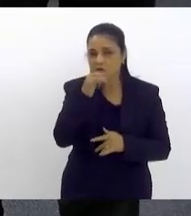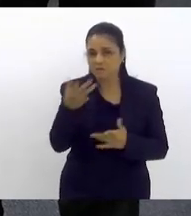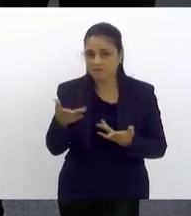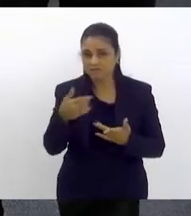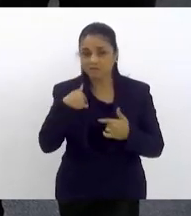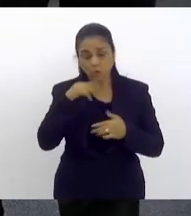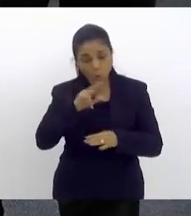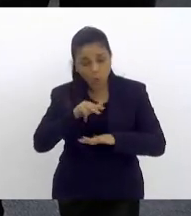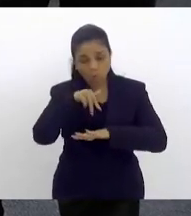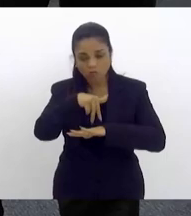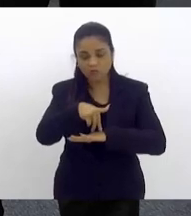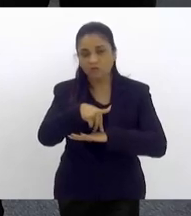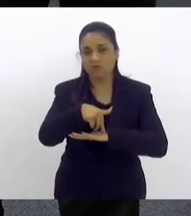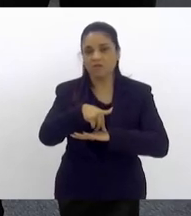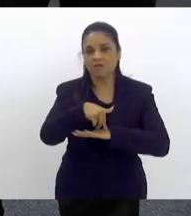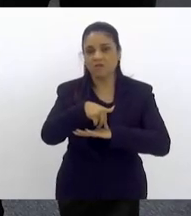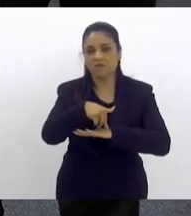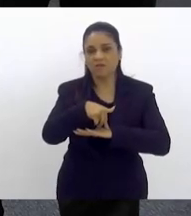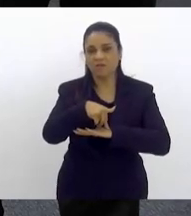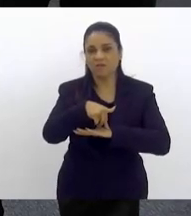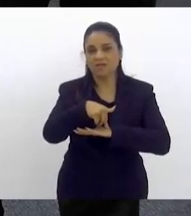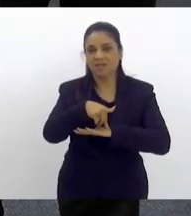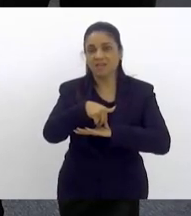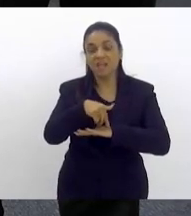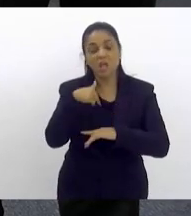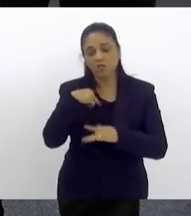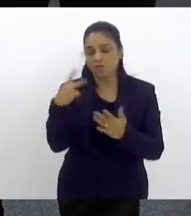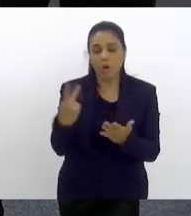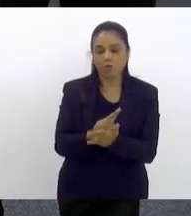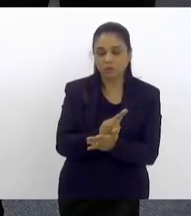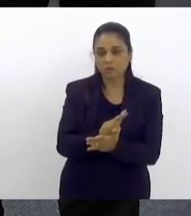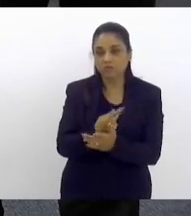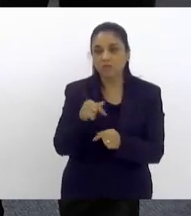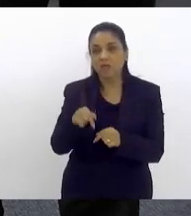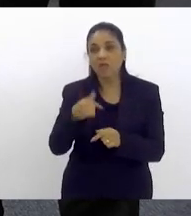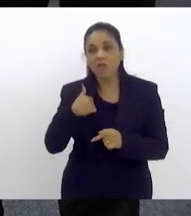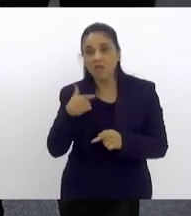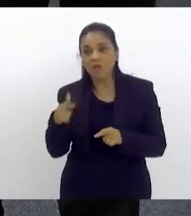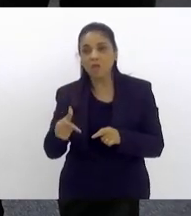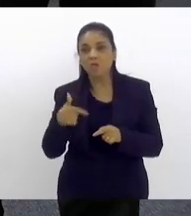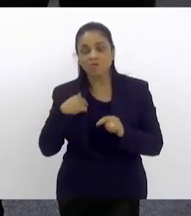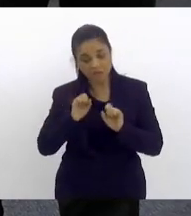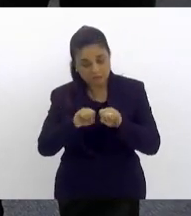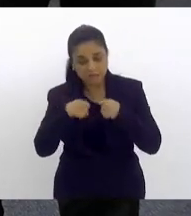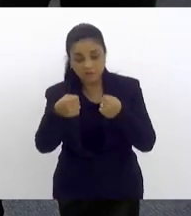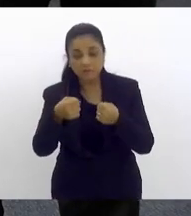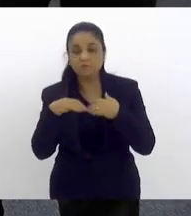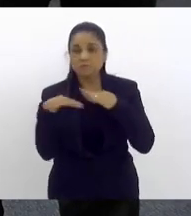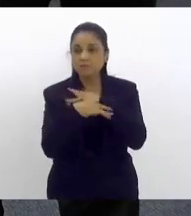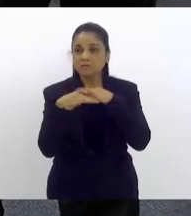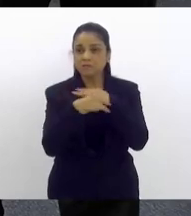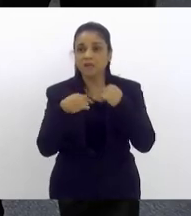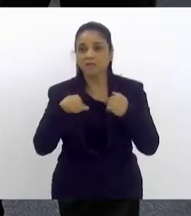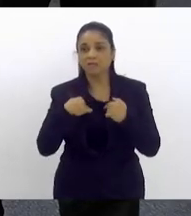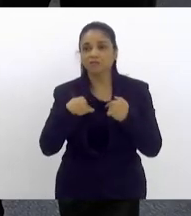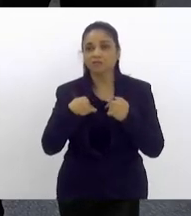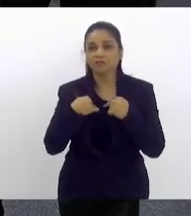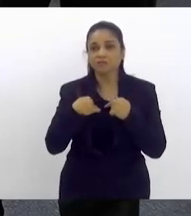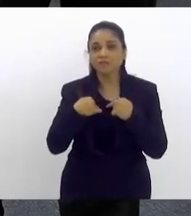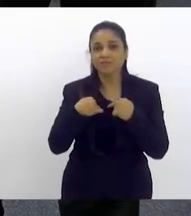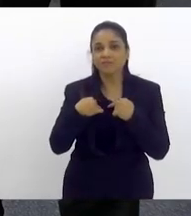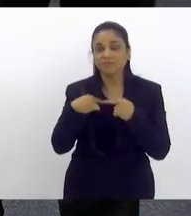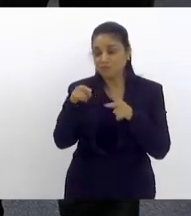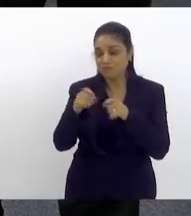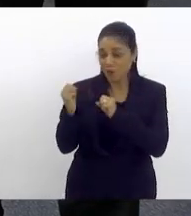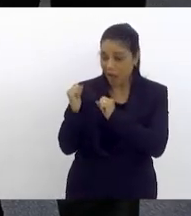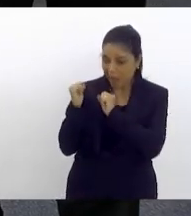levar geladeira vai acontecer minha cidade não são as suas provocações que vão tirar o meu